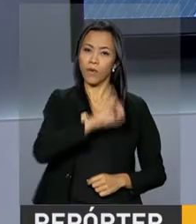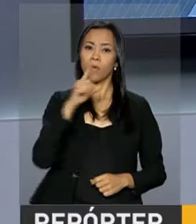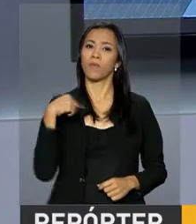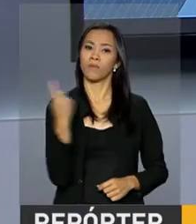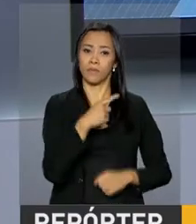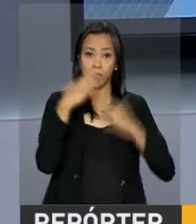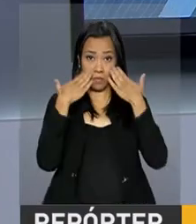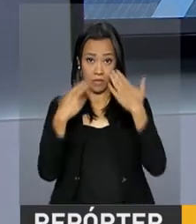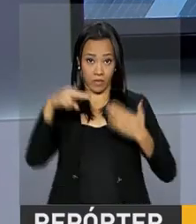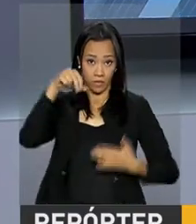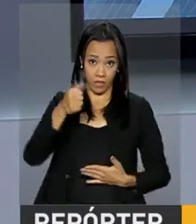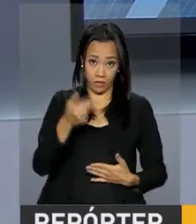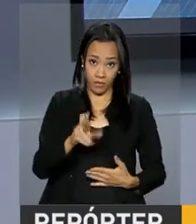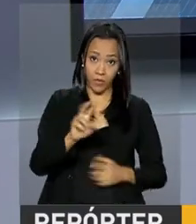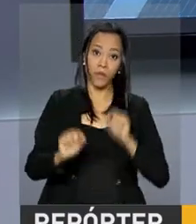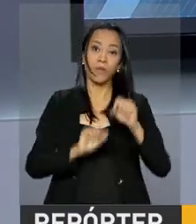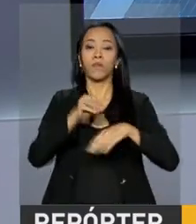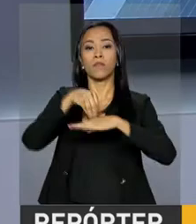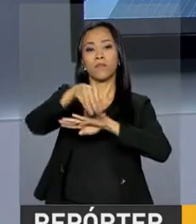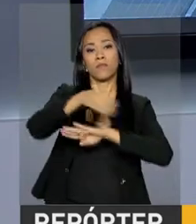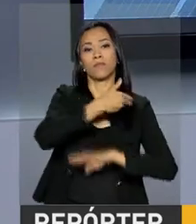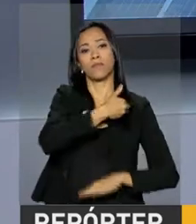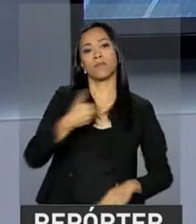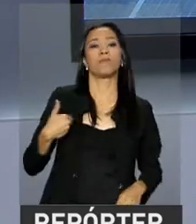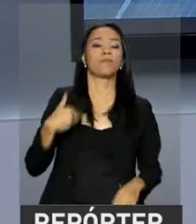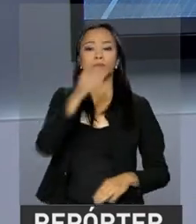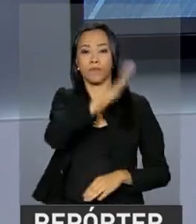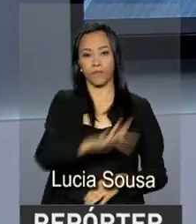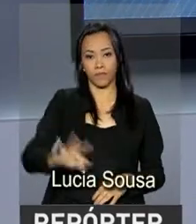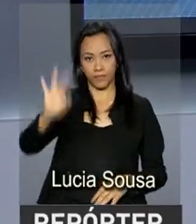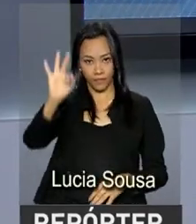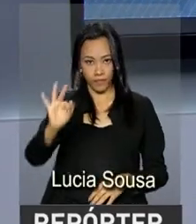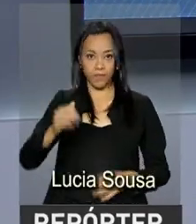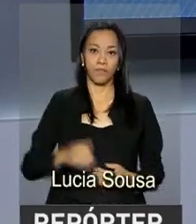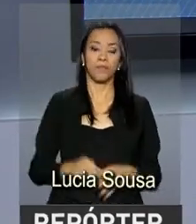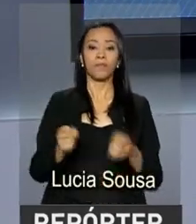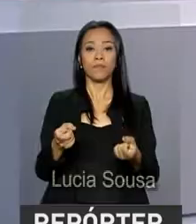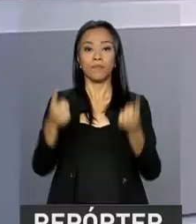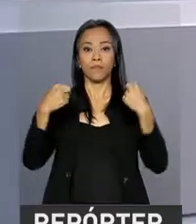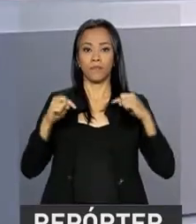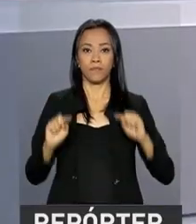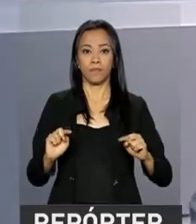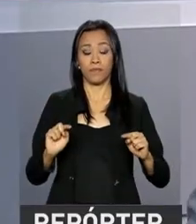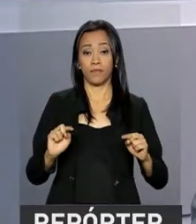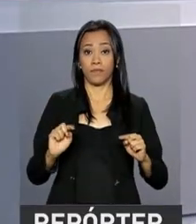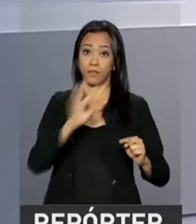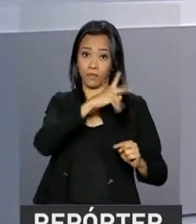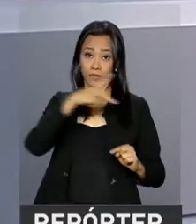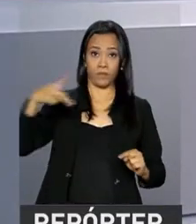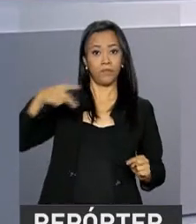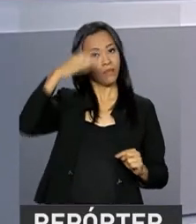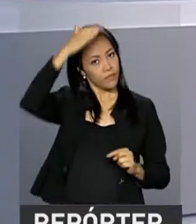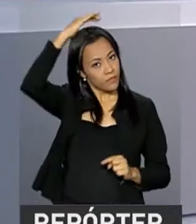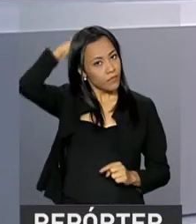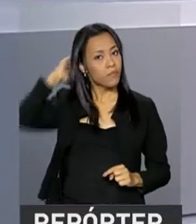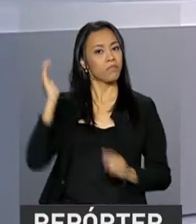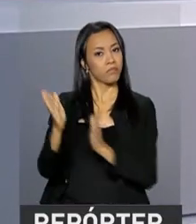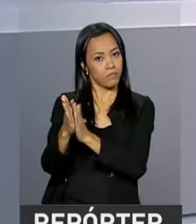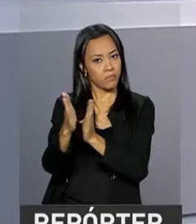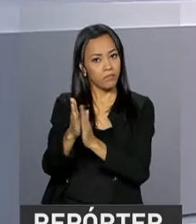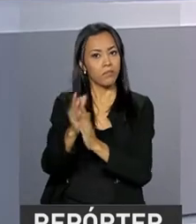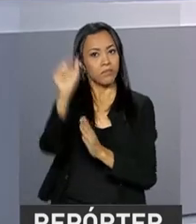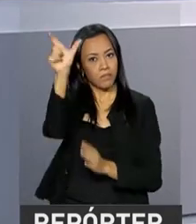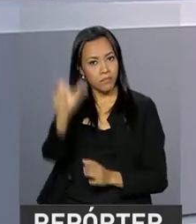Olá, estamos de volta com o repórter NBR trazendo para você as notícias do governo federal. O presidente Michel Temer